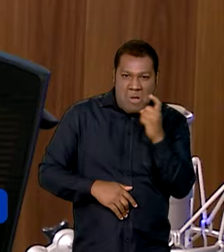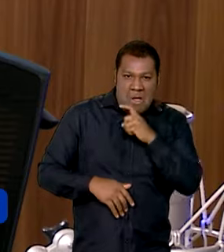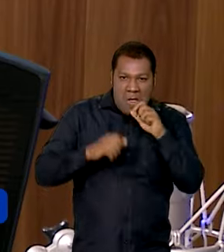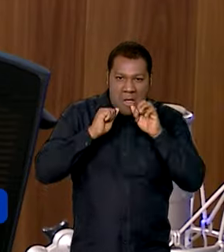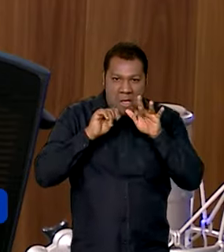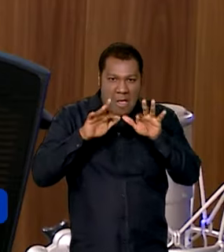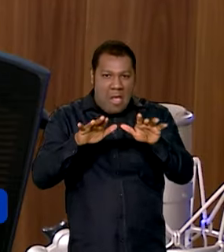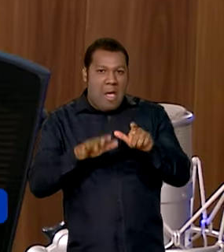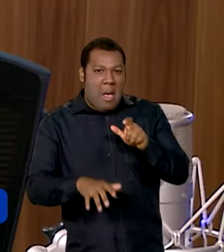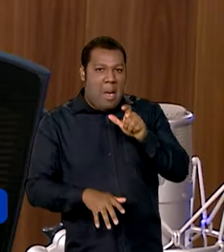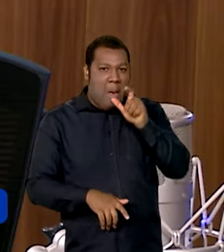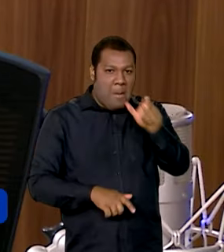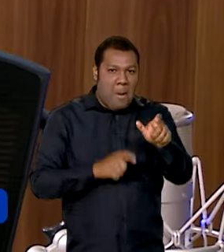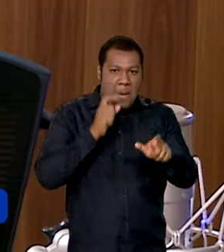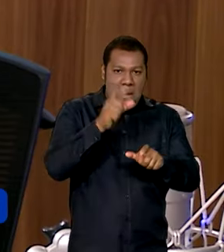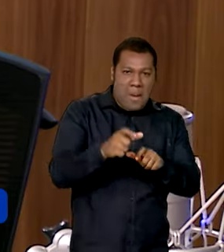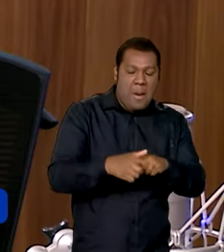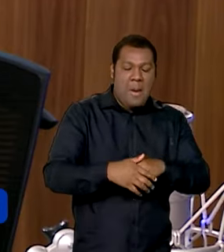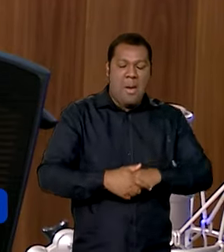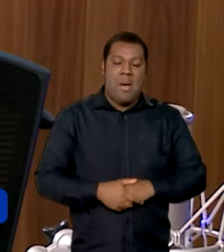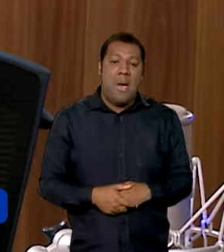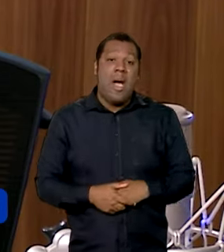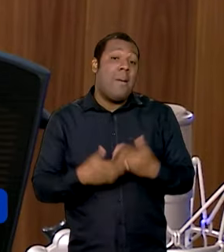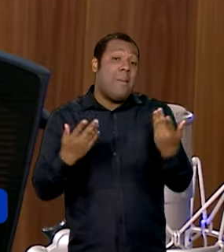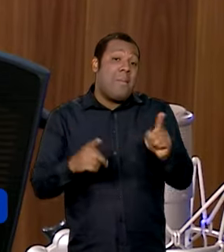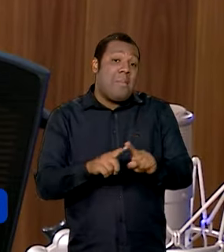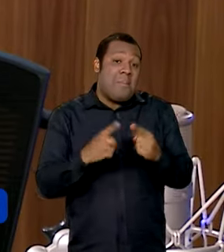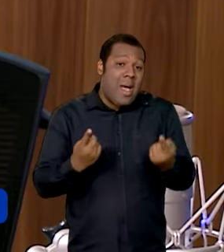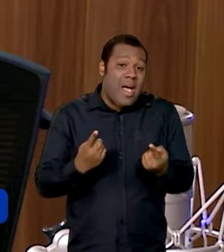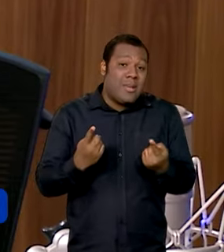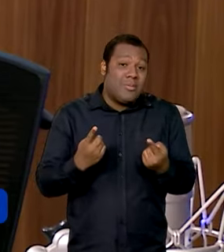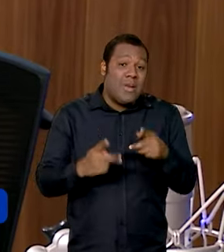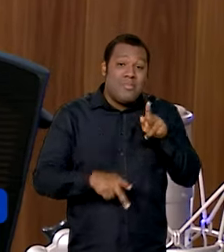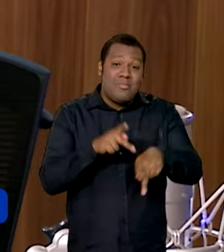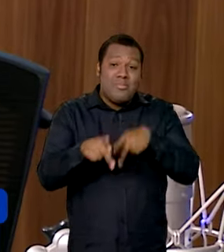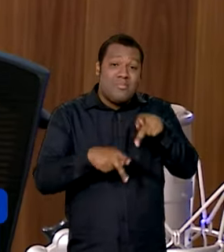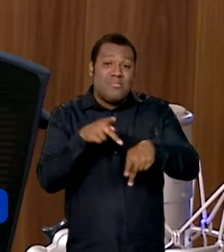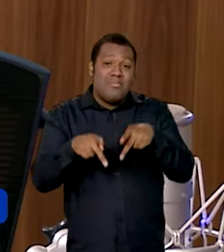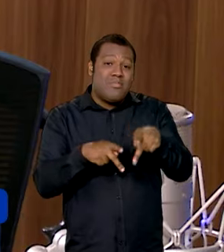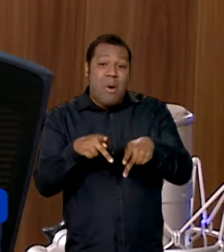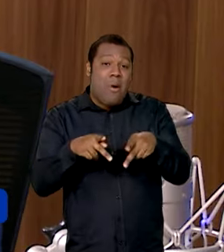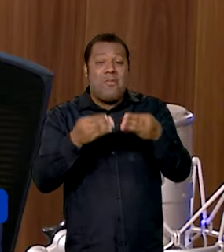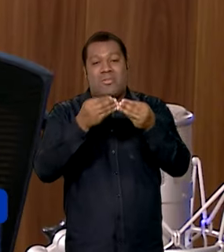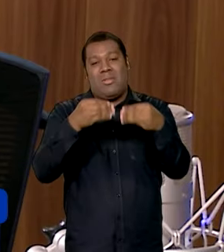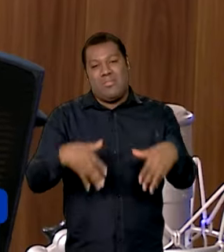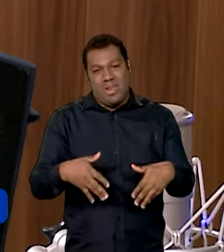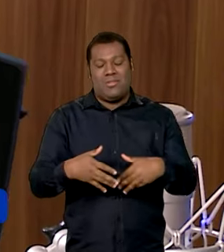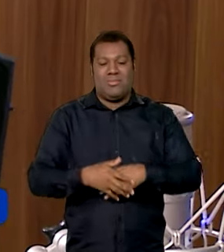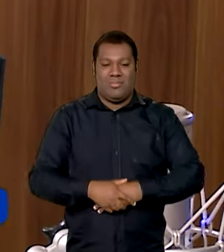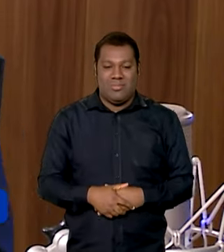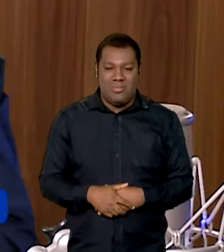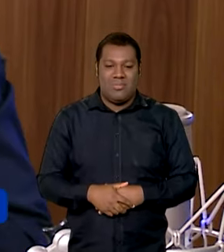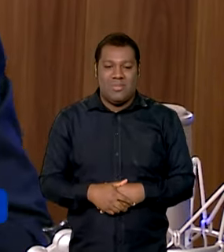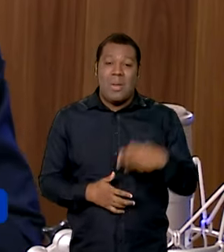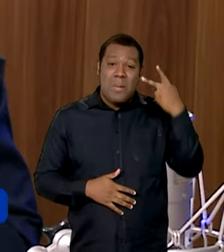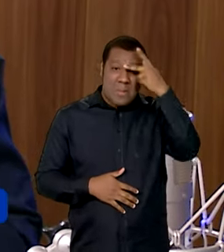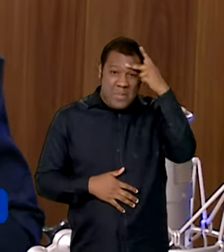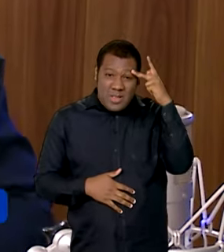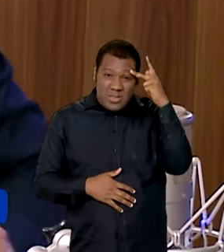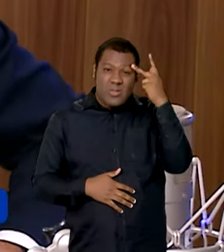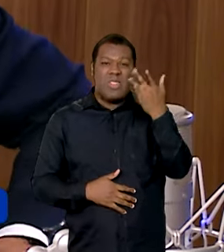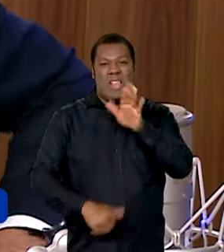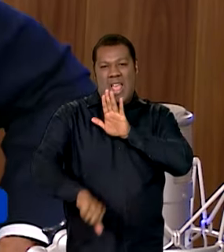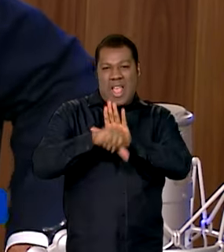volta e meia chega vídeo né divulgar por pessoas que fazem esse D serviço que praticam nesses crimes